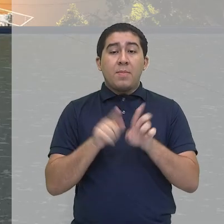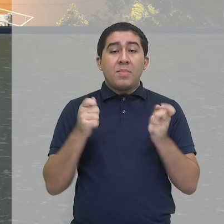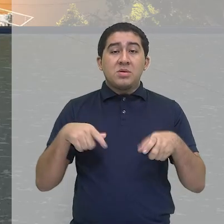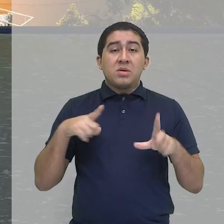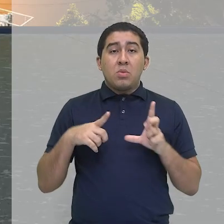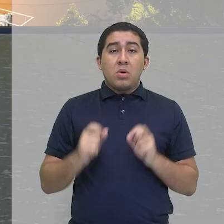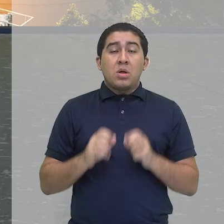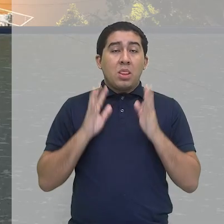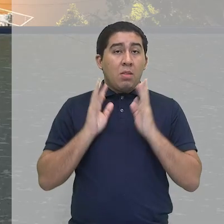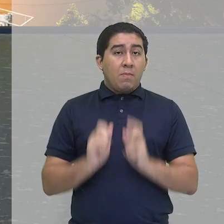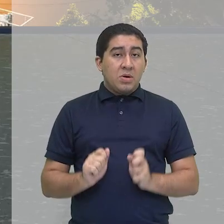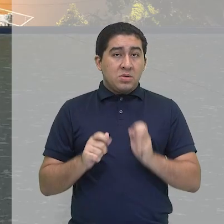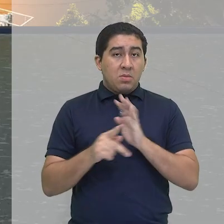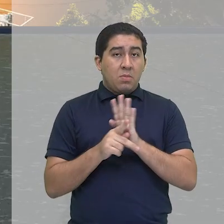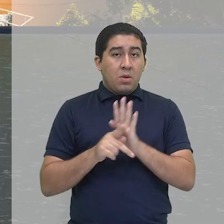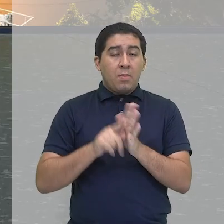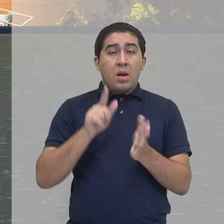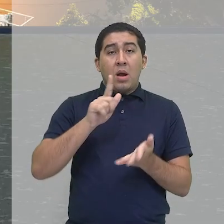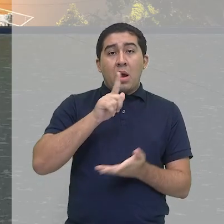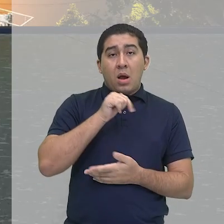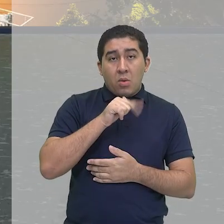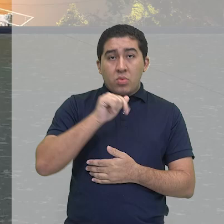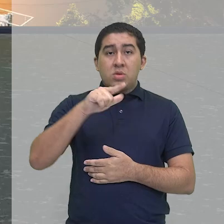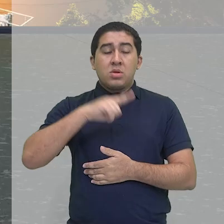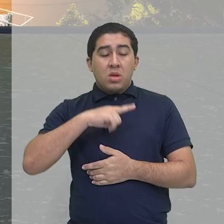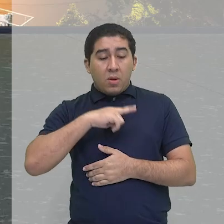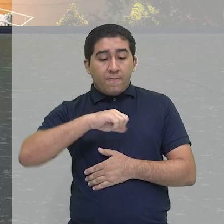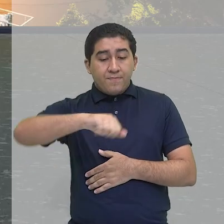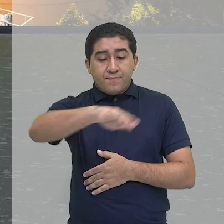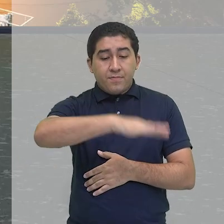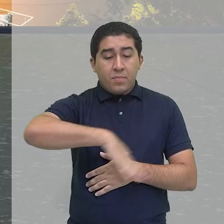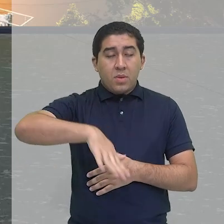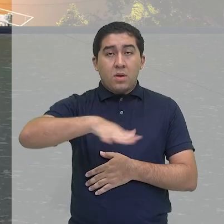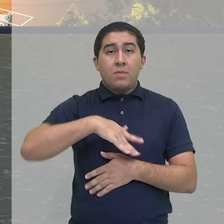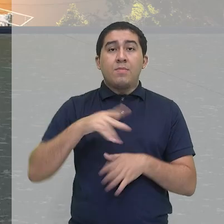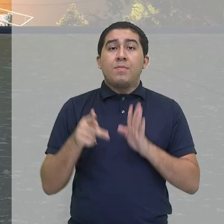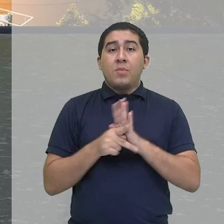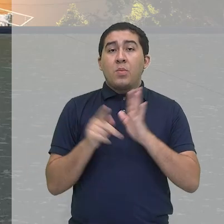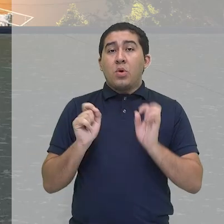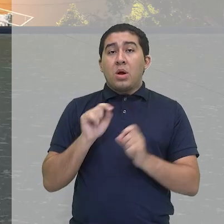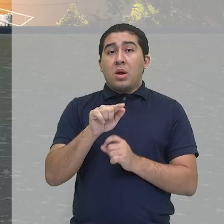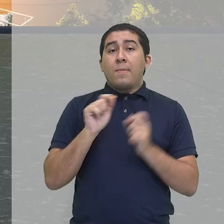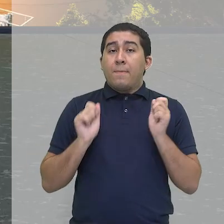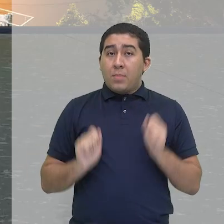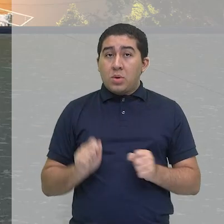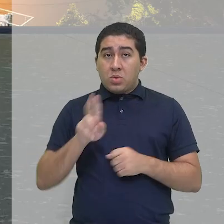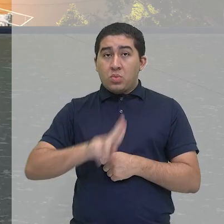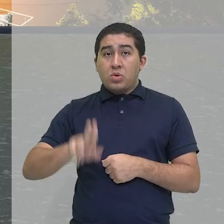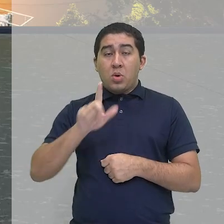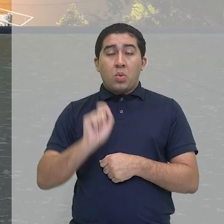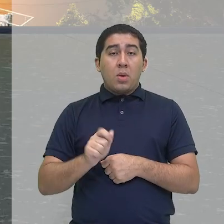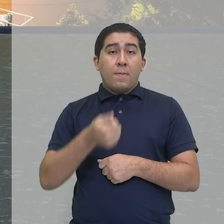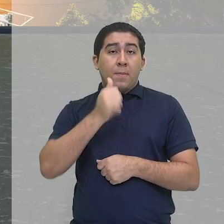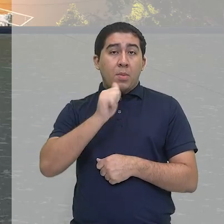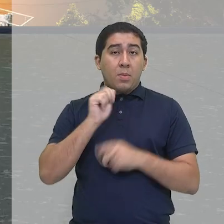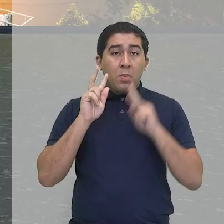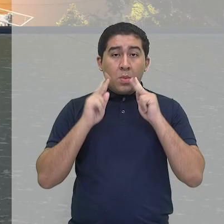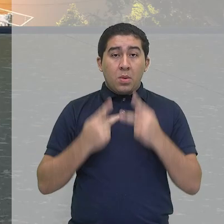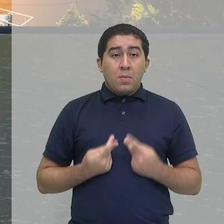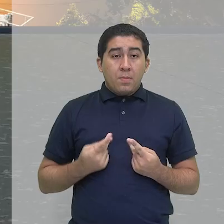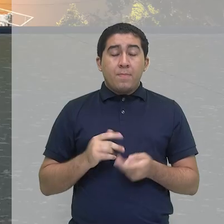de contaminantes, né, que estão presentes ali na água para que ela possa ser utilizada para o consumo